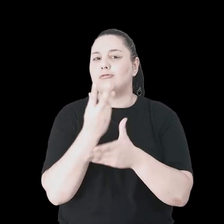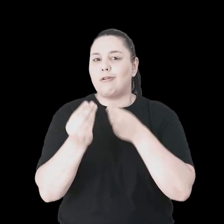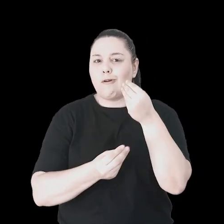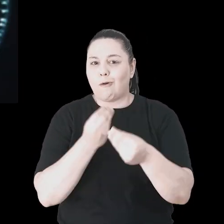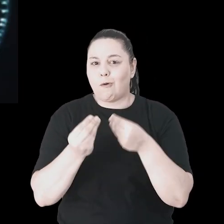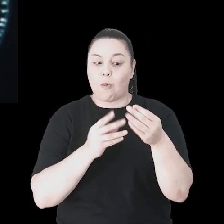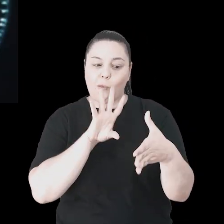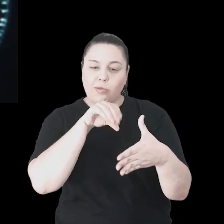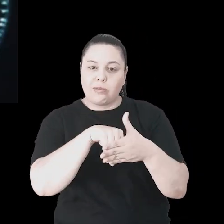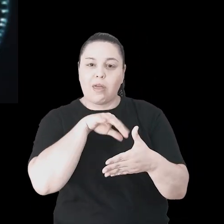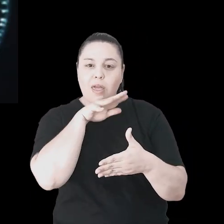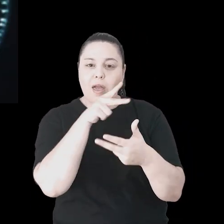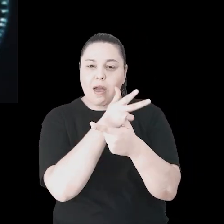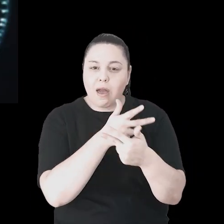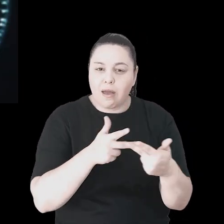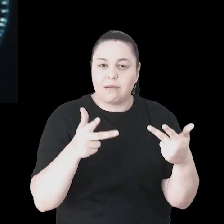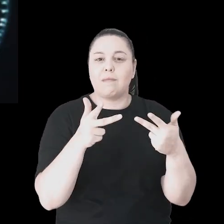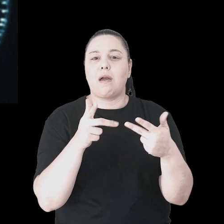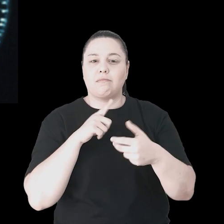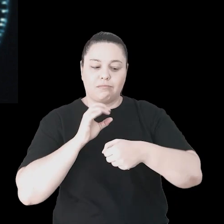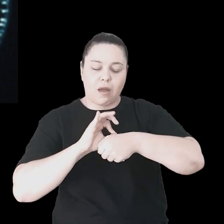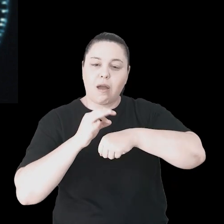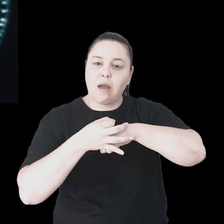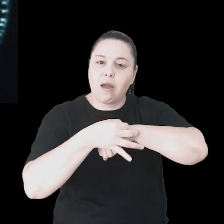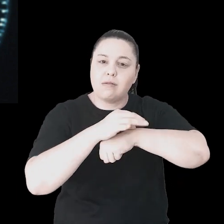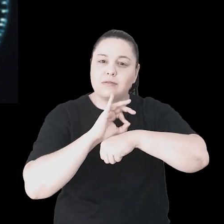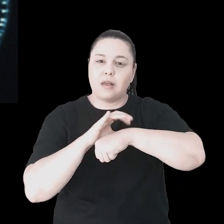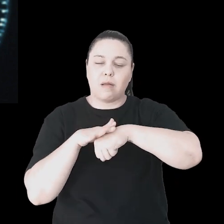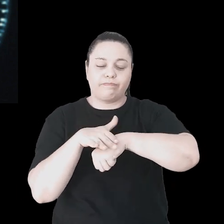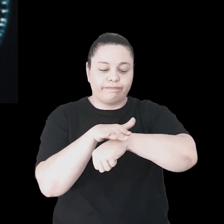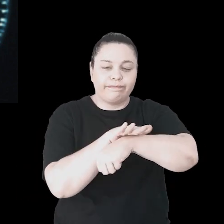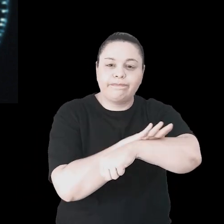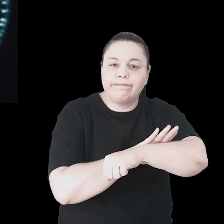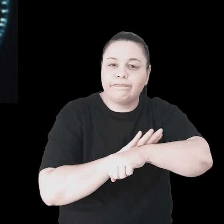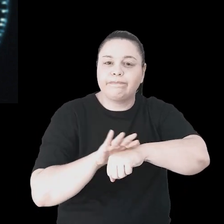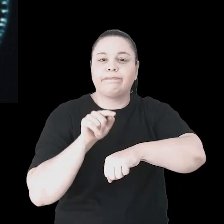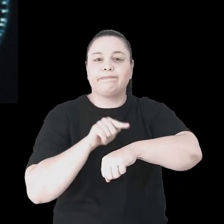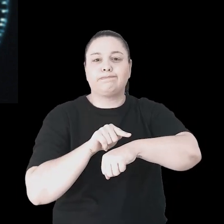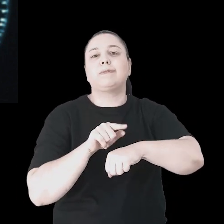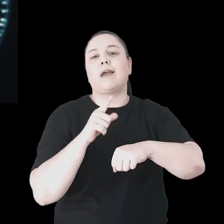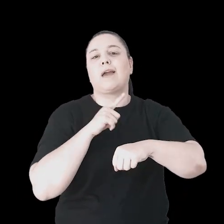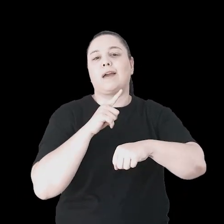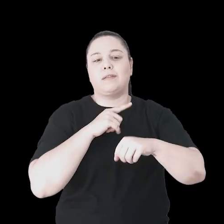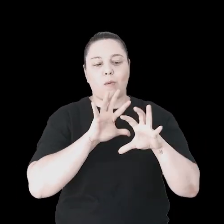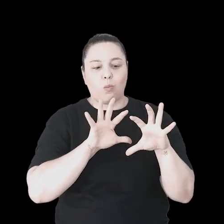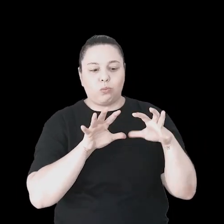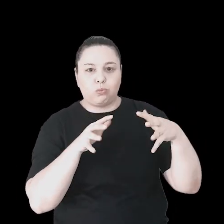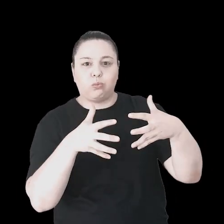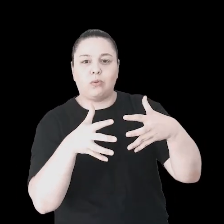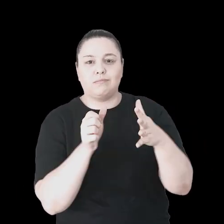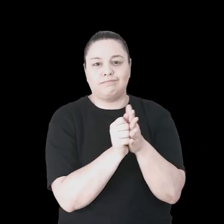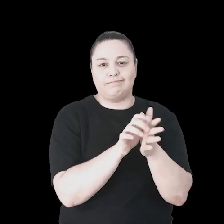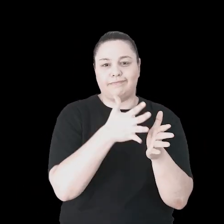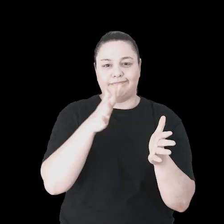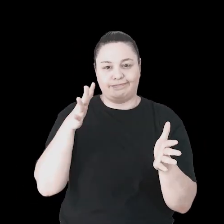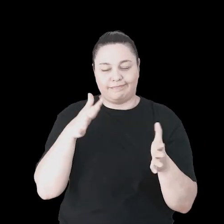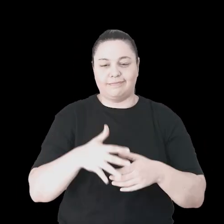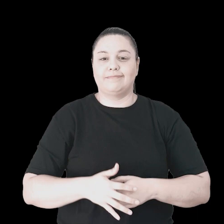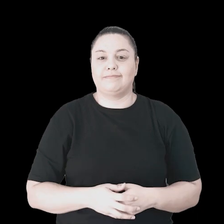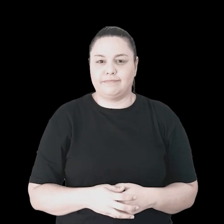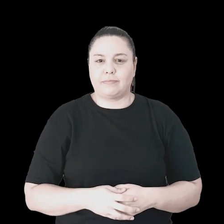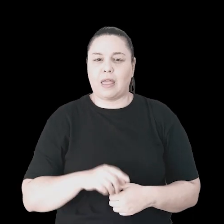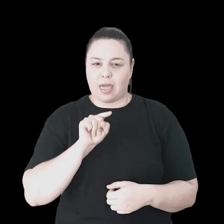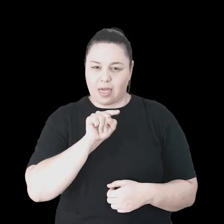aequorina é produzida pelos fotócitos do animal, que são células efetoras epiteliais, nas quais a luminescência é